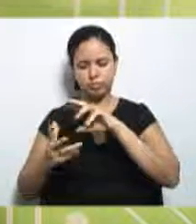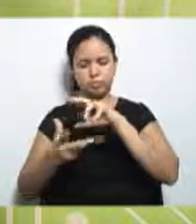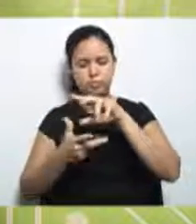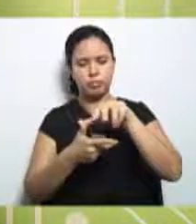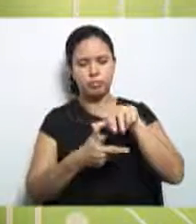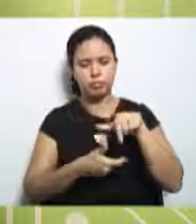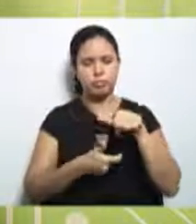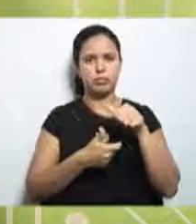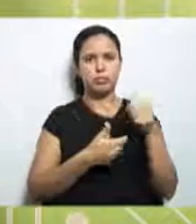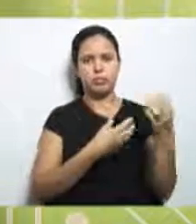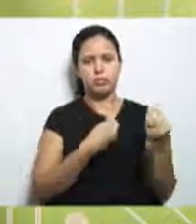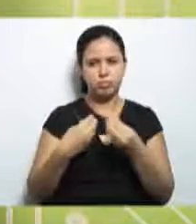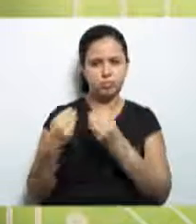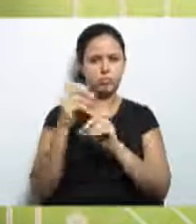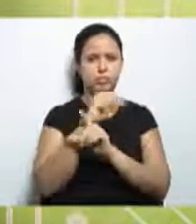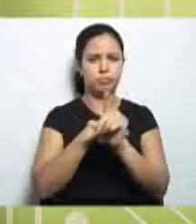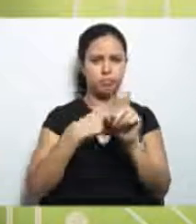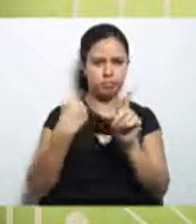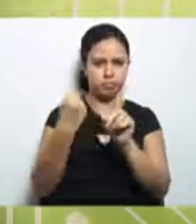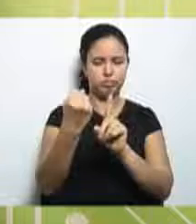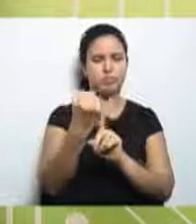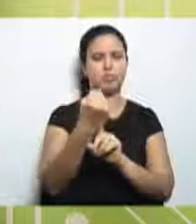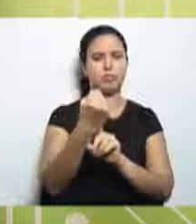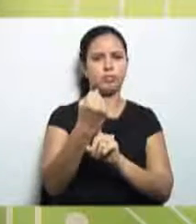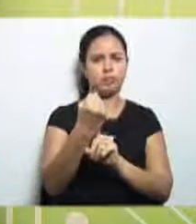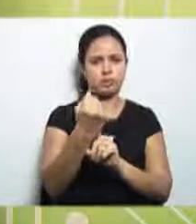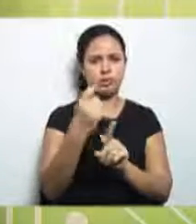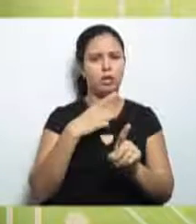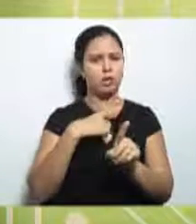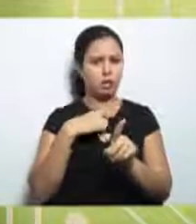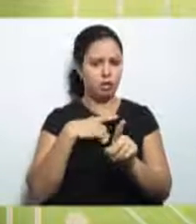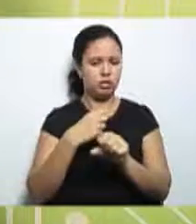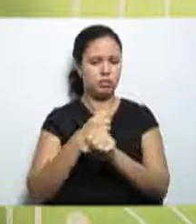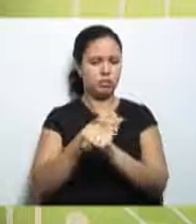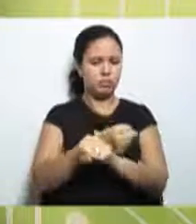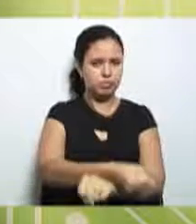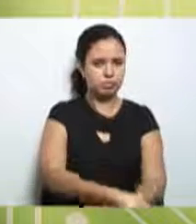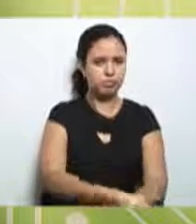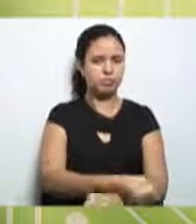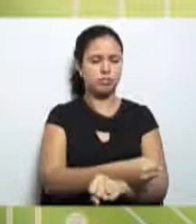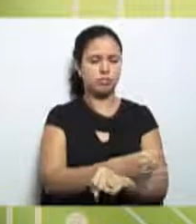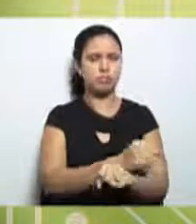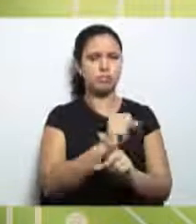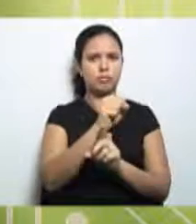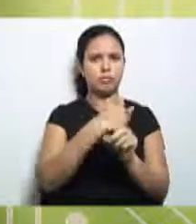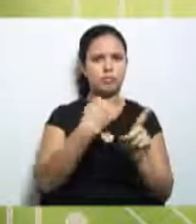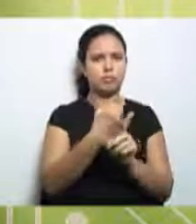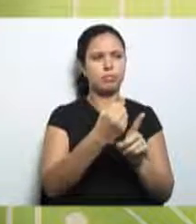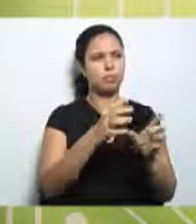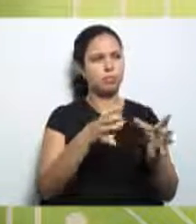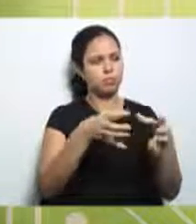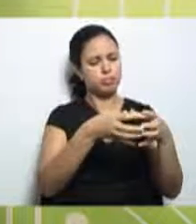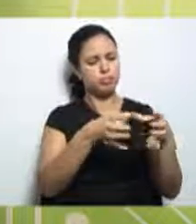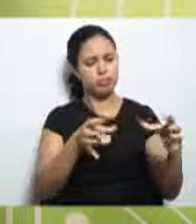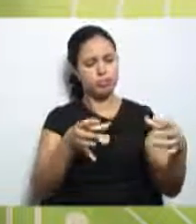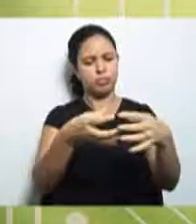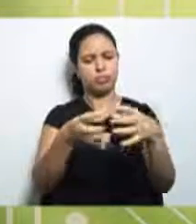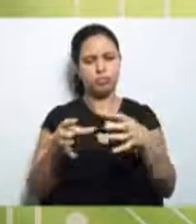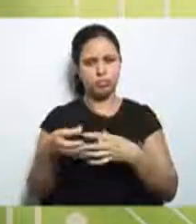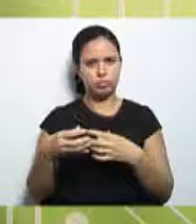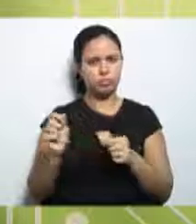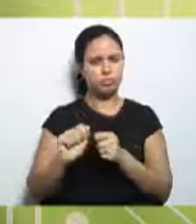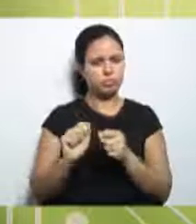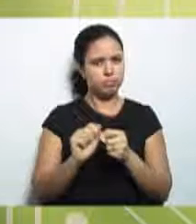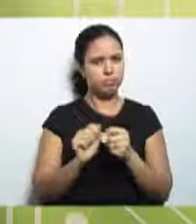muitas sociedades estavam sob esse regime escravista, então muitas sociedades produziam os seus bens